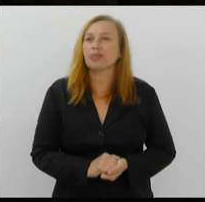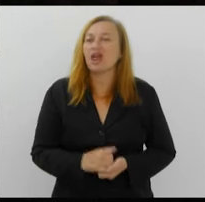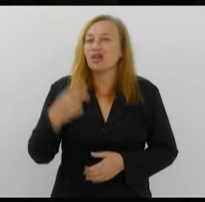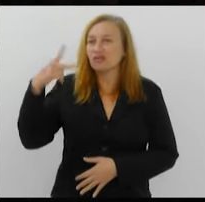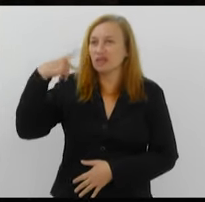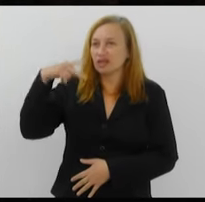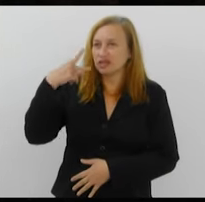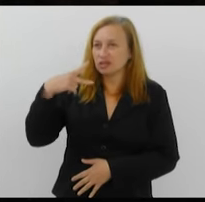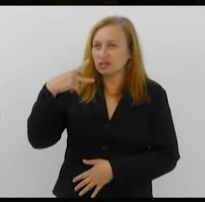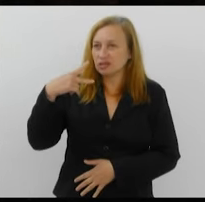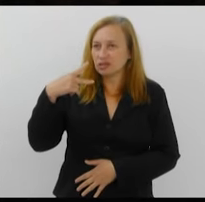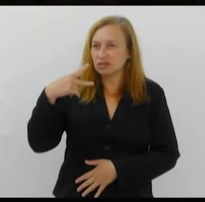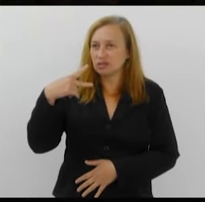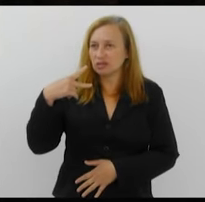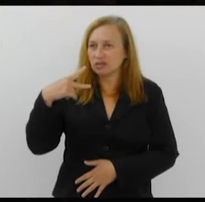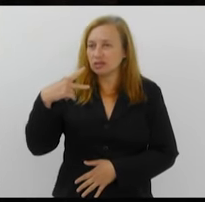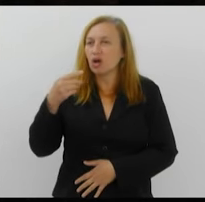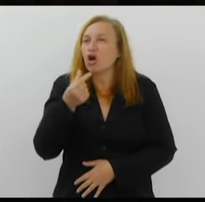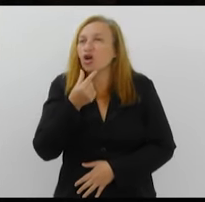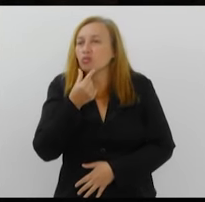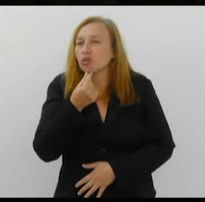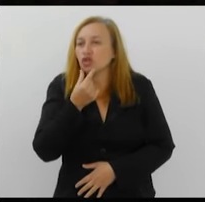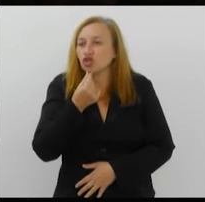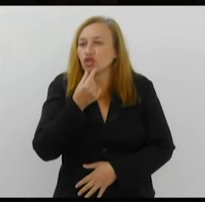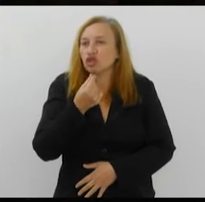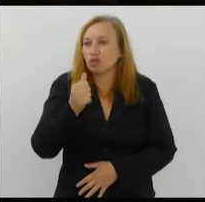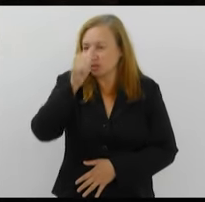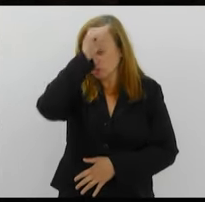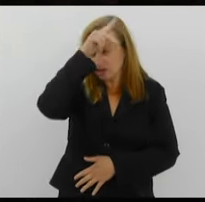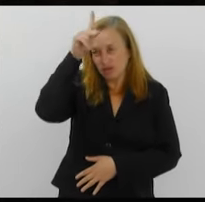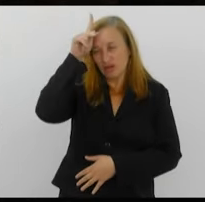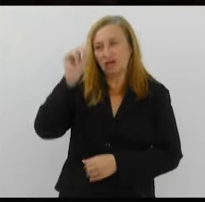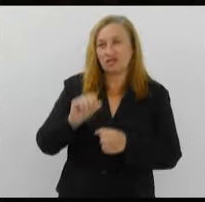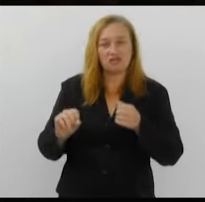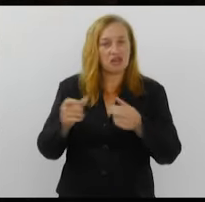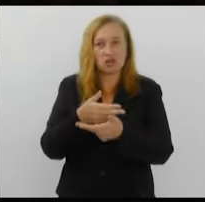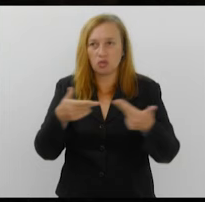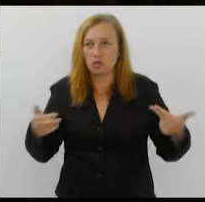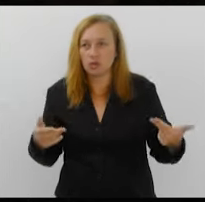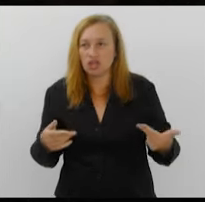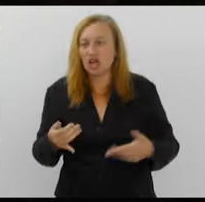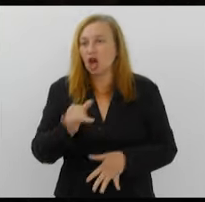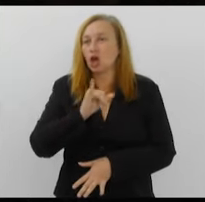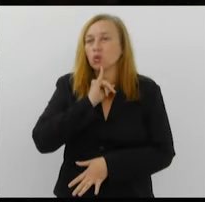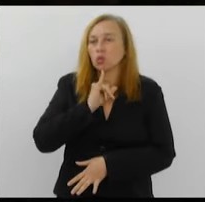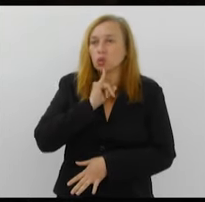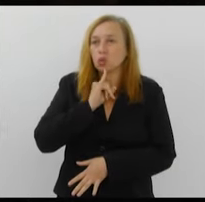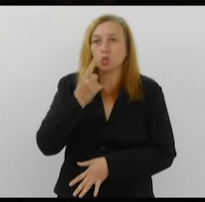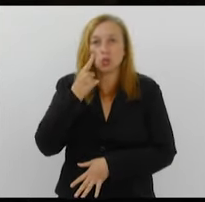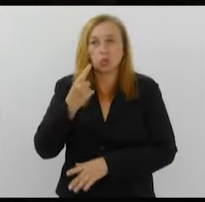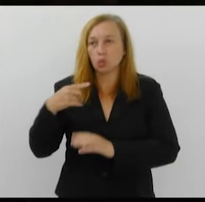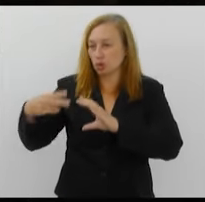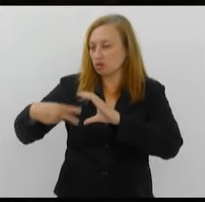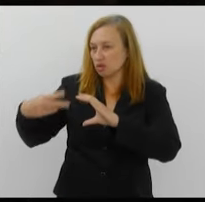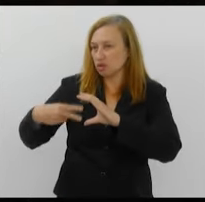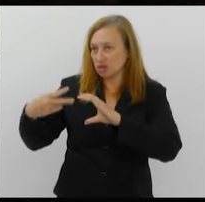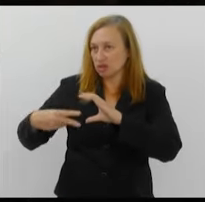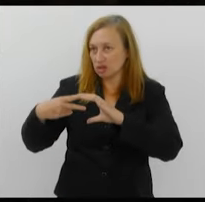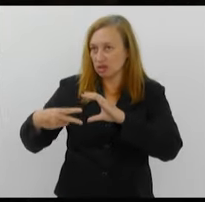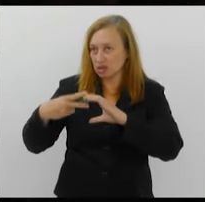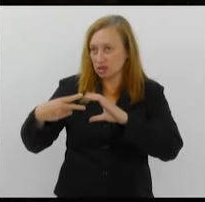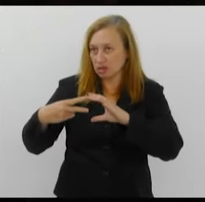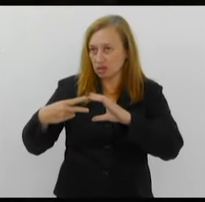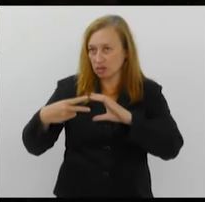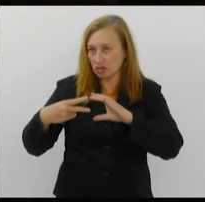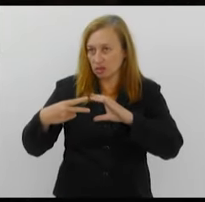são apaniguados do prefeito e fazem o que quer. É triste ver uma Câmara Municipal rendida aos